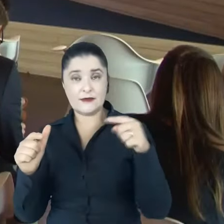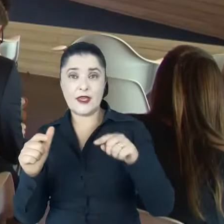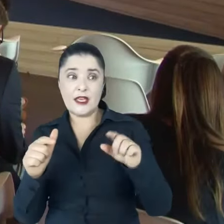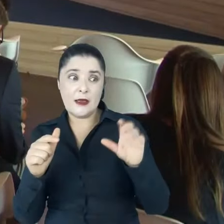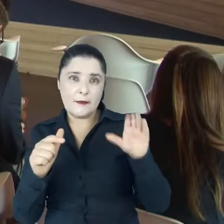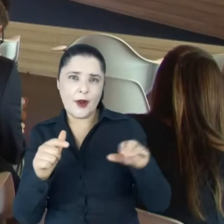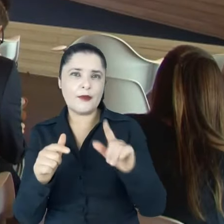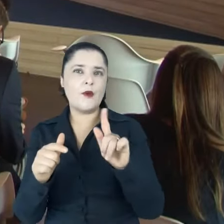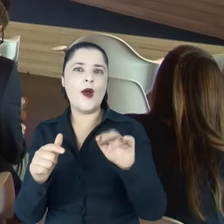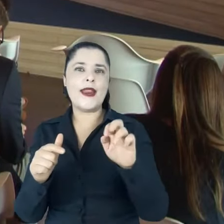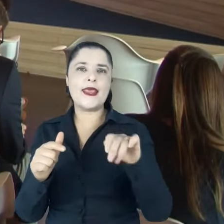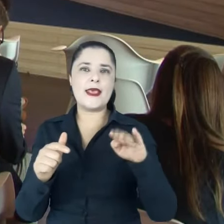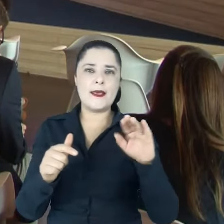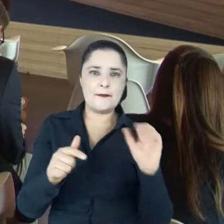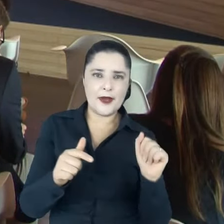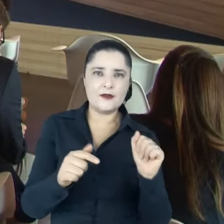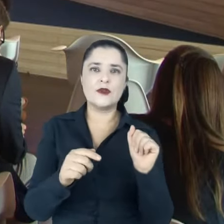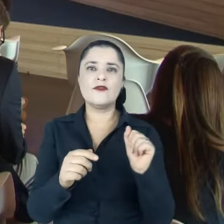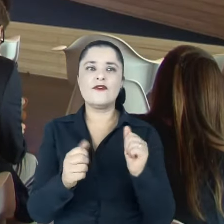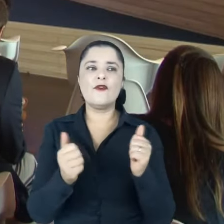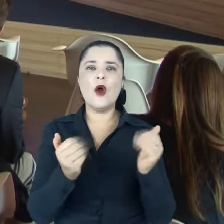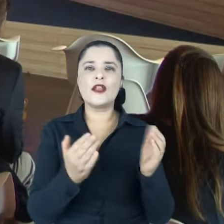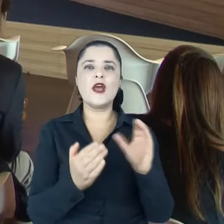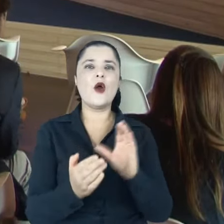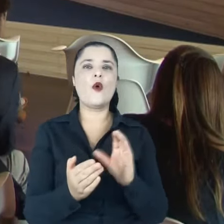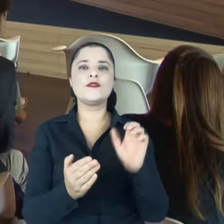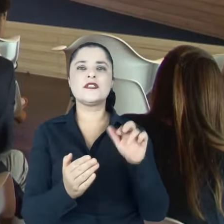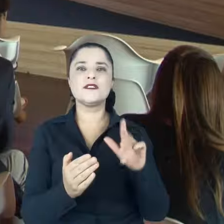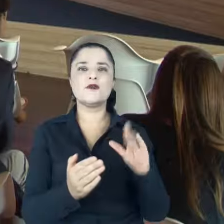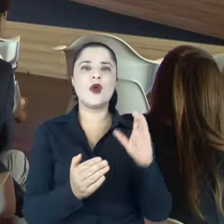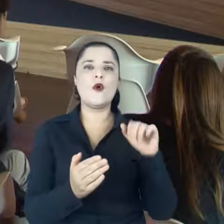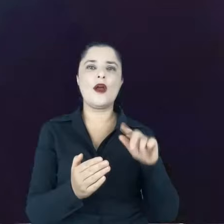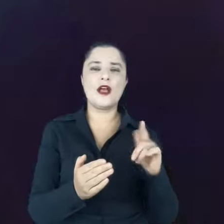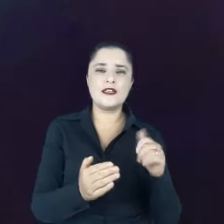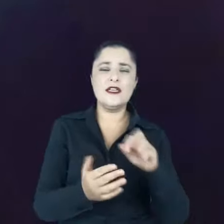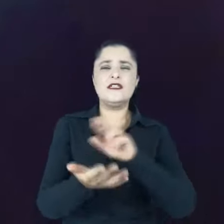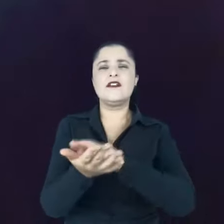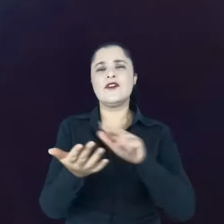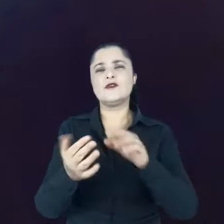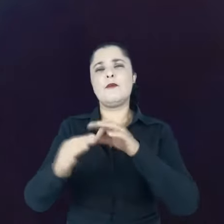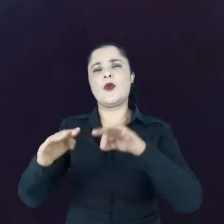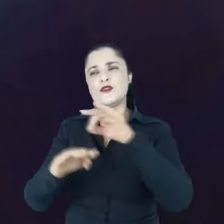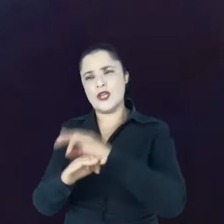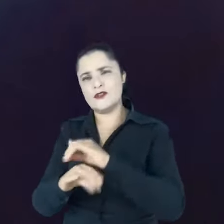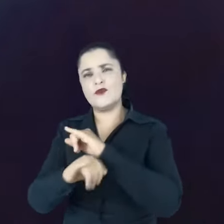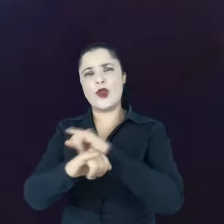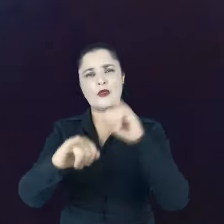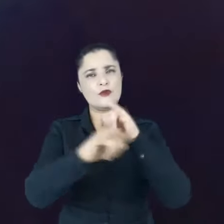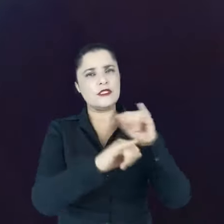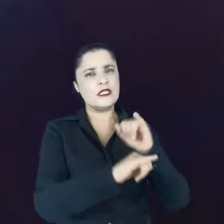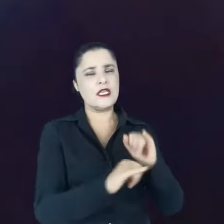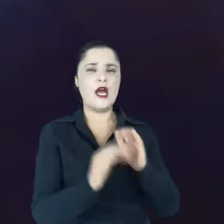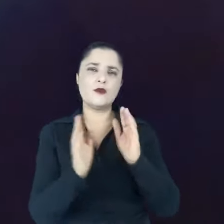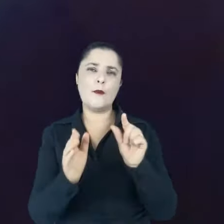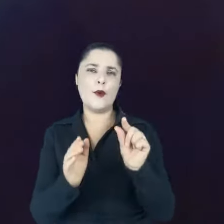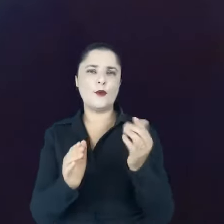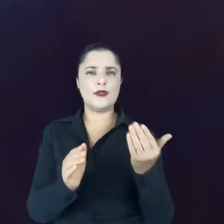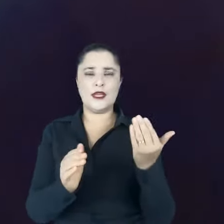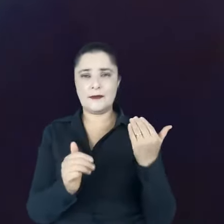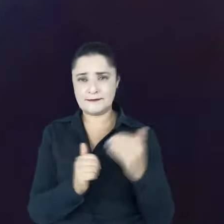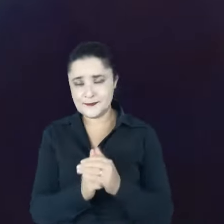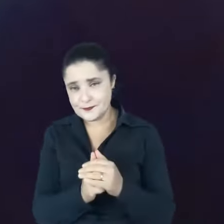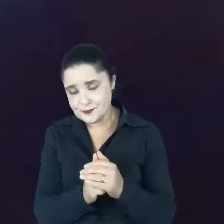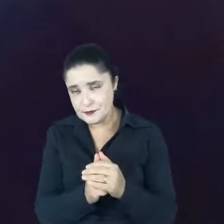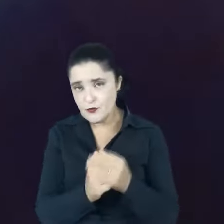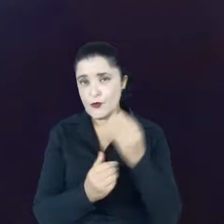fora da área de concessão da Comgás, e tem uma série de outros projetos que foram anunciados aí recentemente. Como é que a gente pode, eu acho